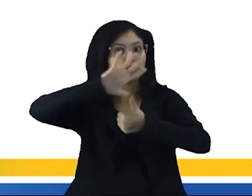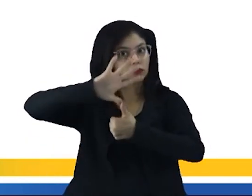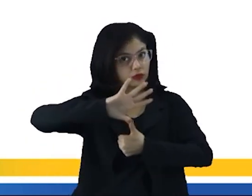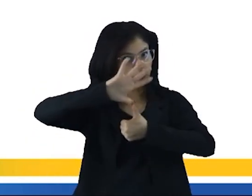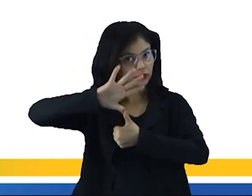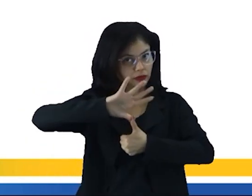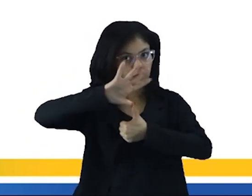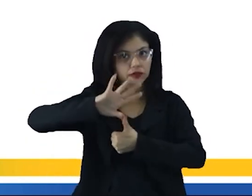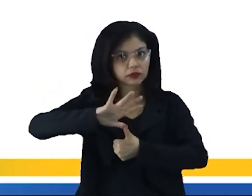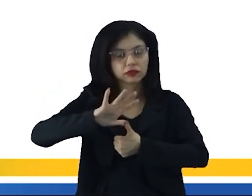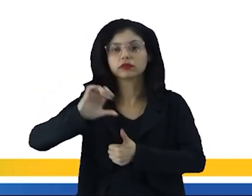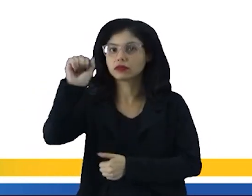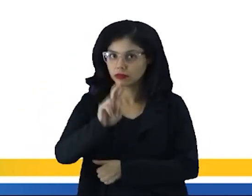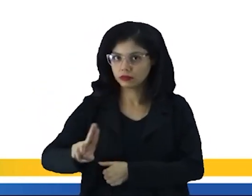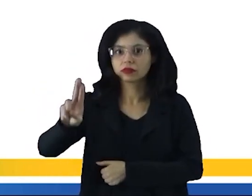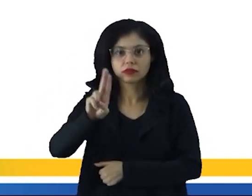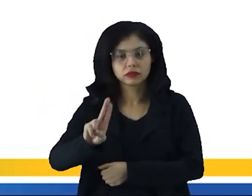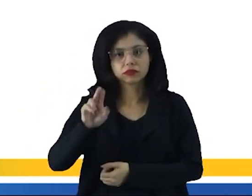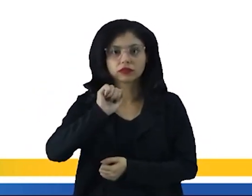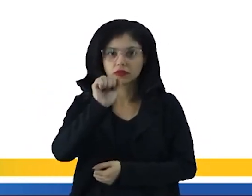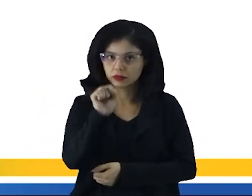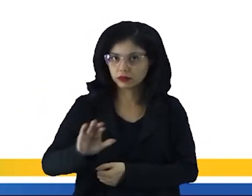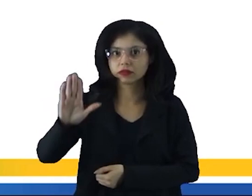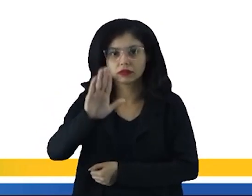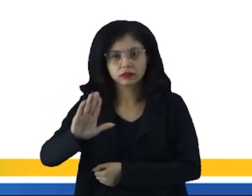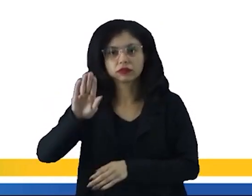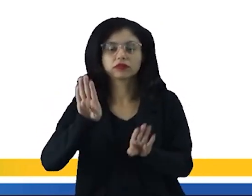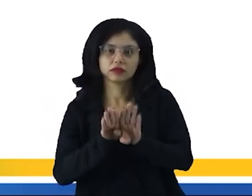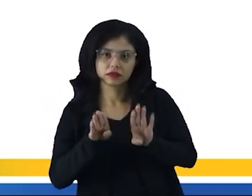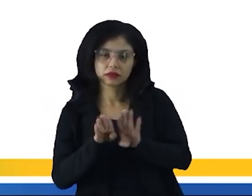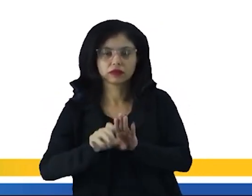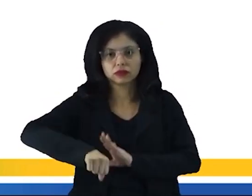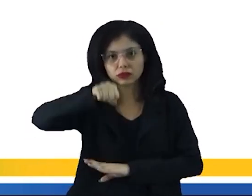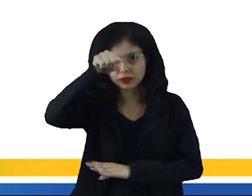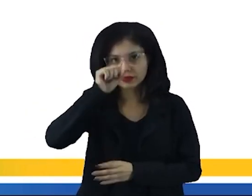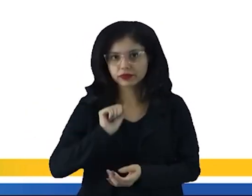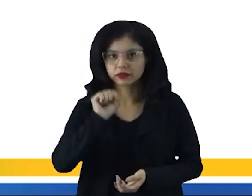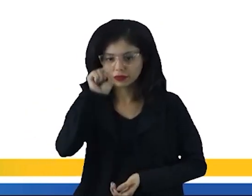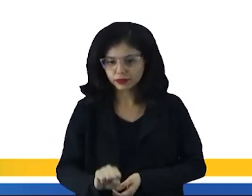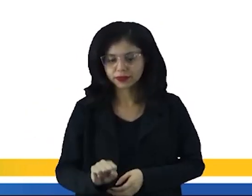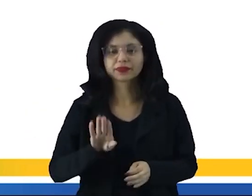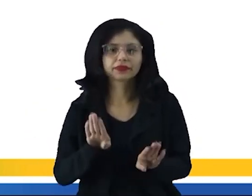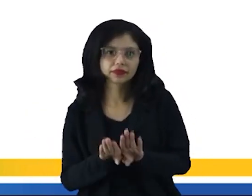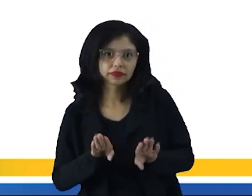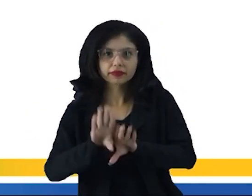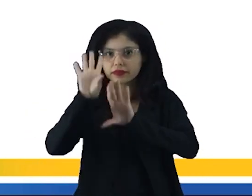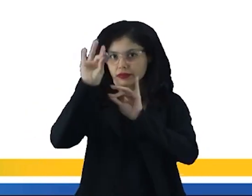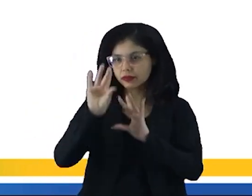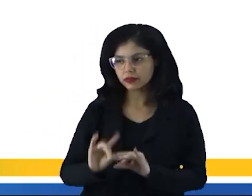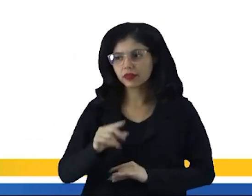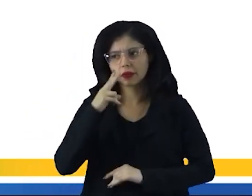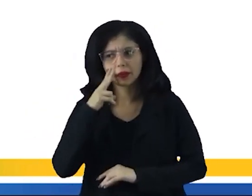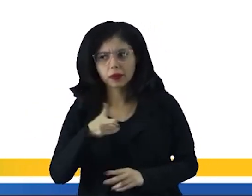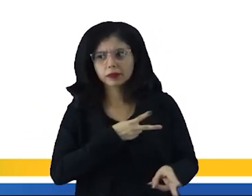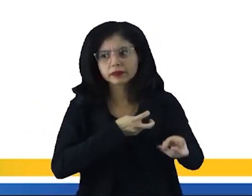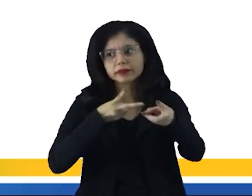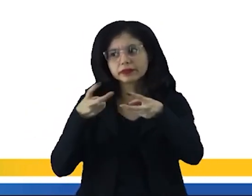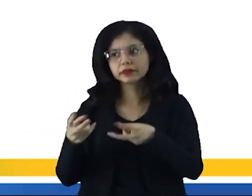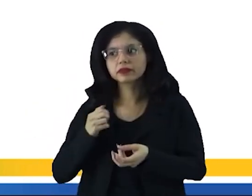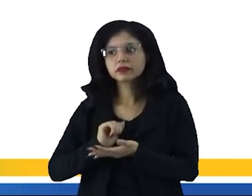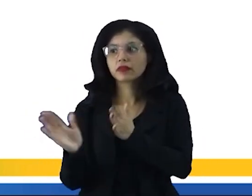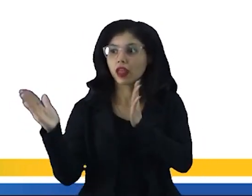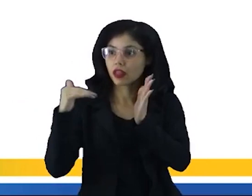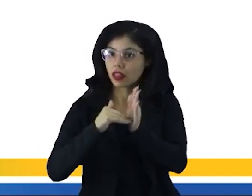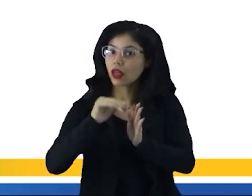Norte, Europa, Ásia e América do Sul. Olha o detalhe, hein? Olha o detalhe para você observar, até